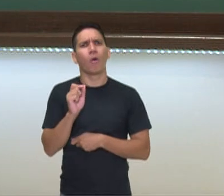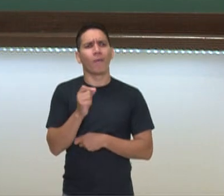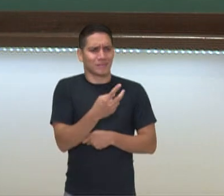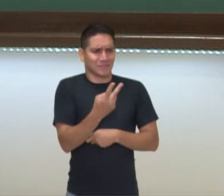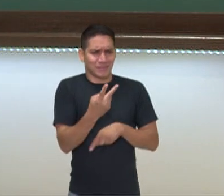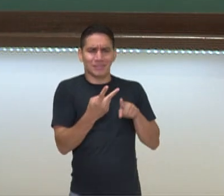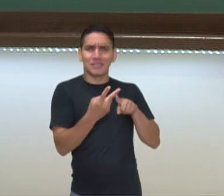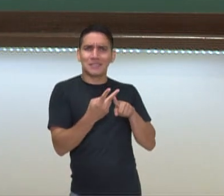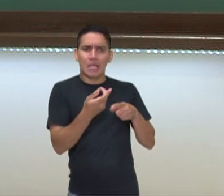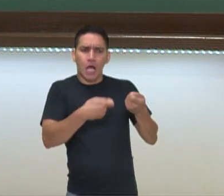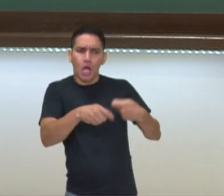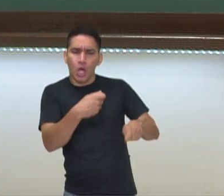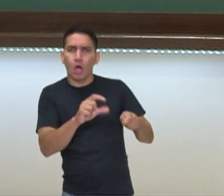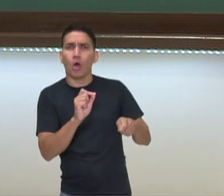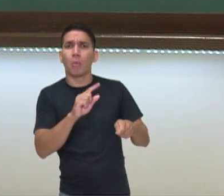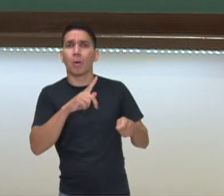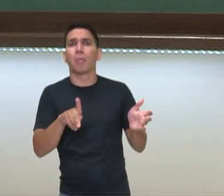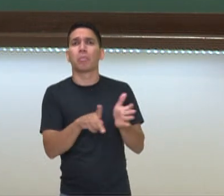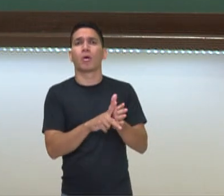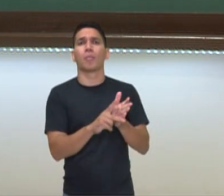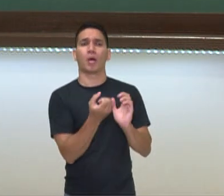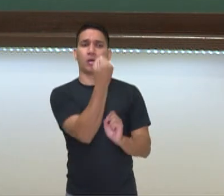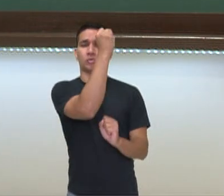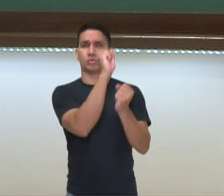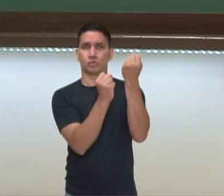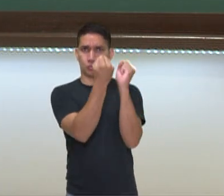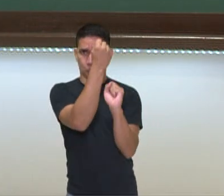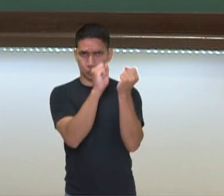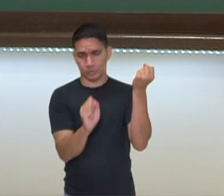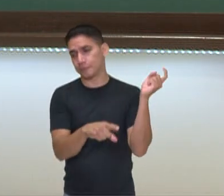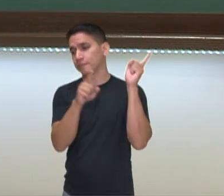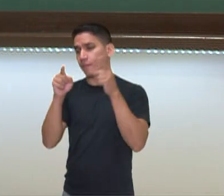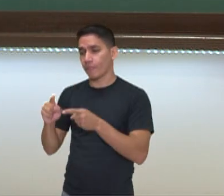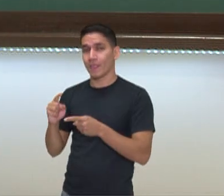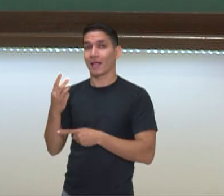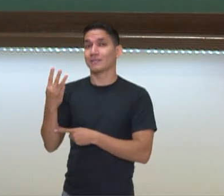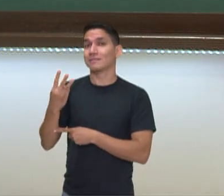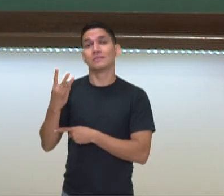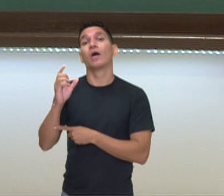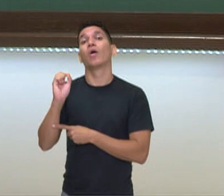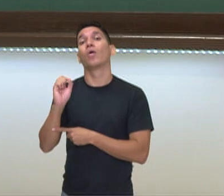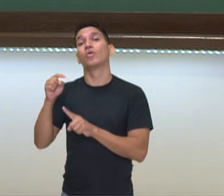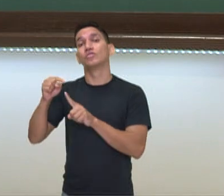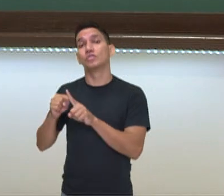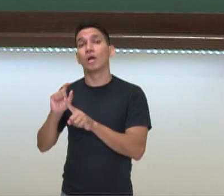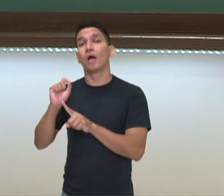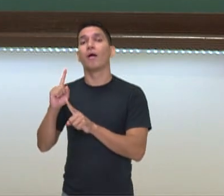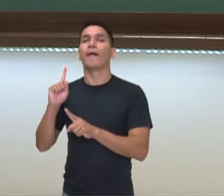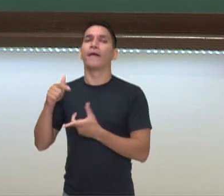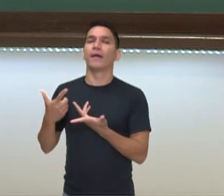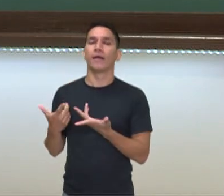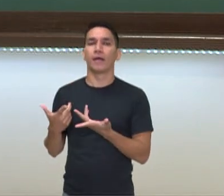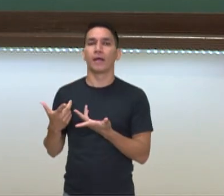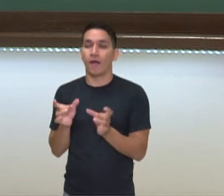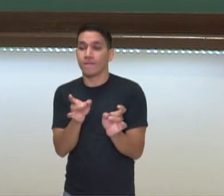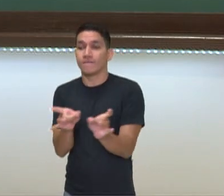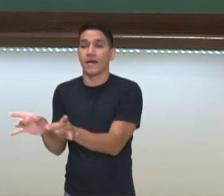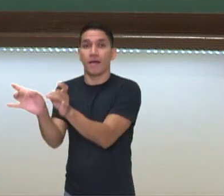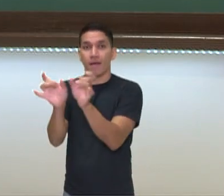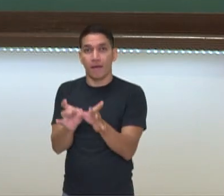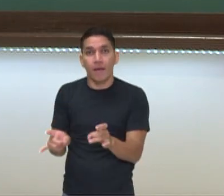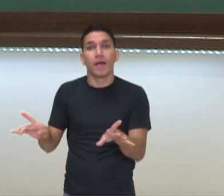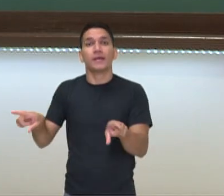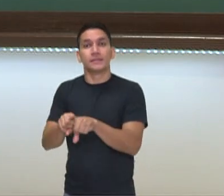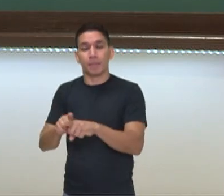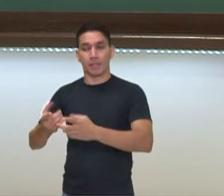é aquele onde nós temos a industrialização e o setor terciário sendo o setor de comércio e